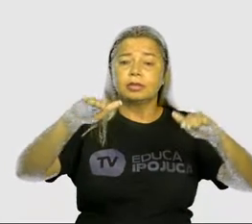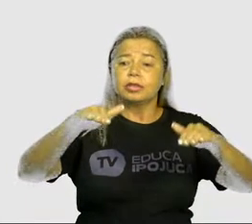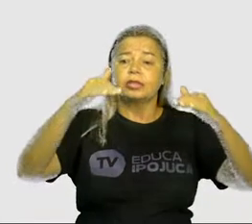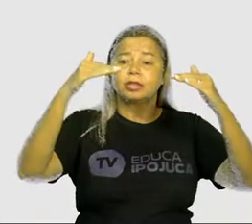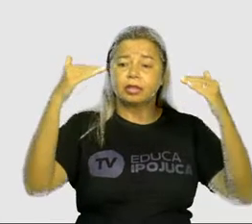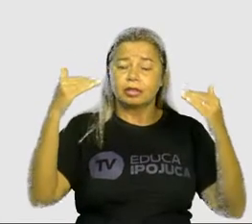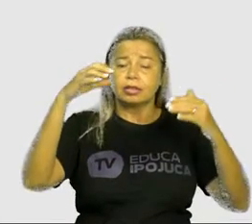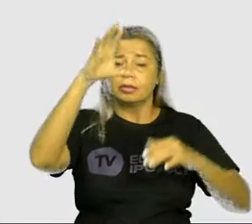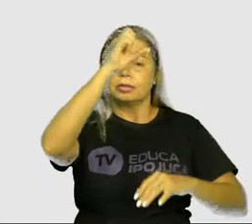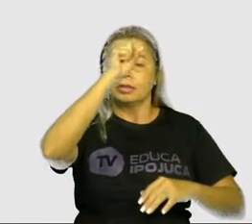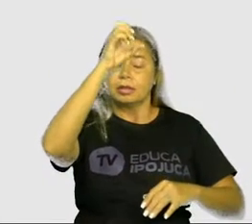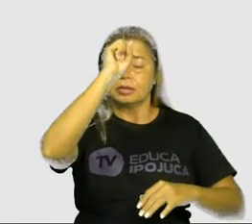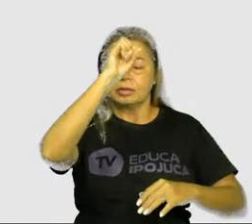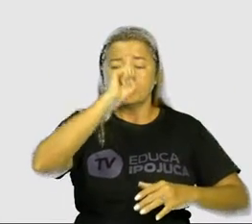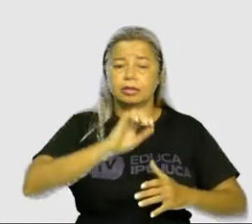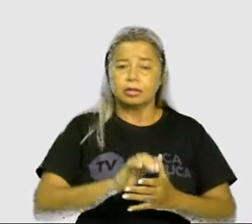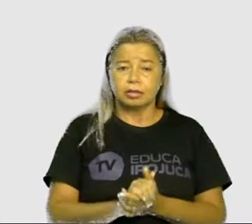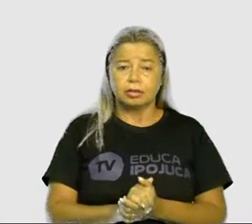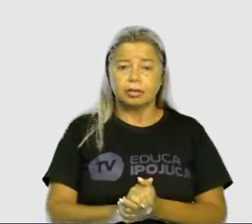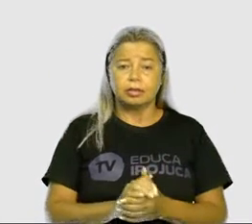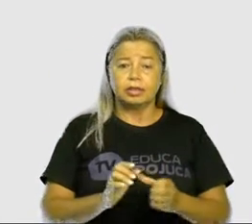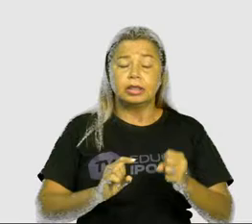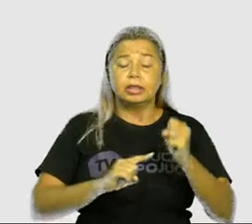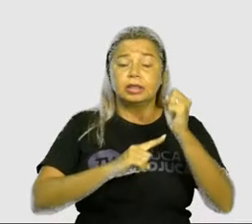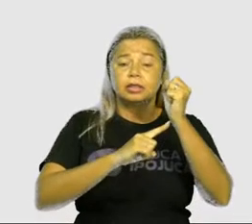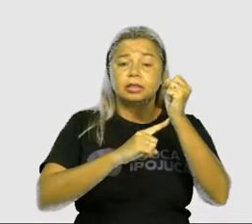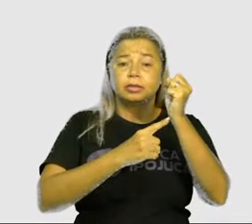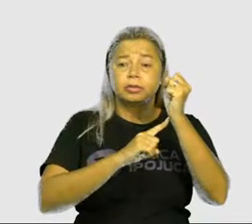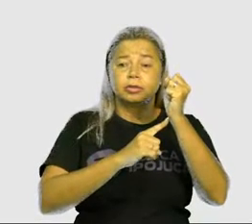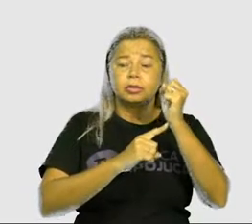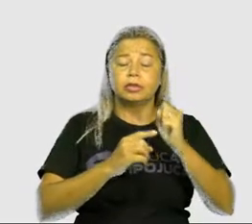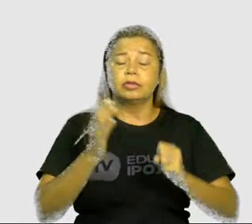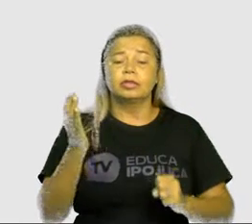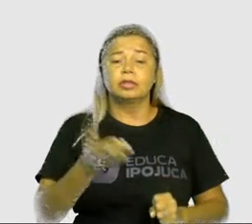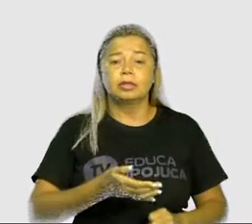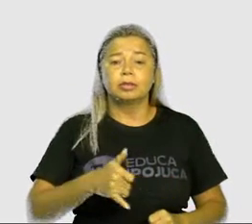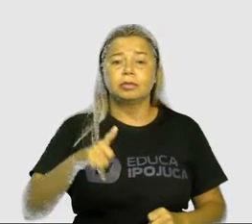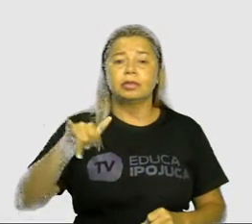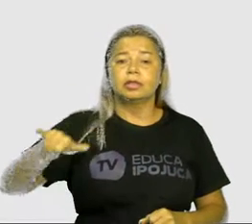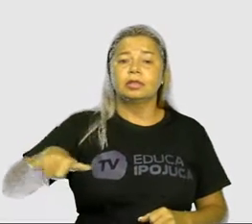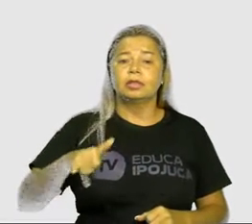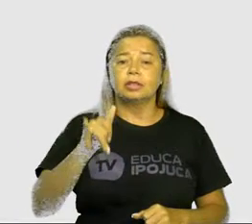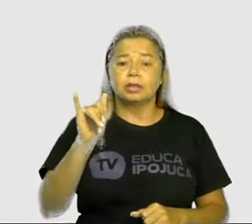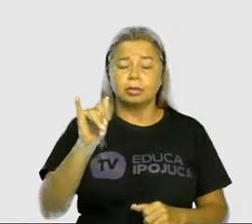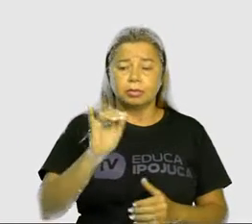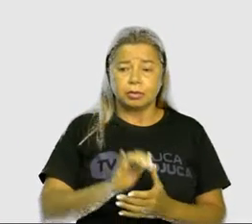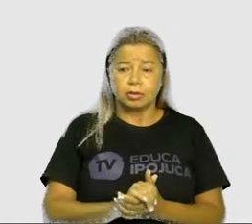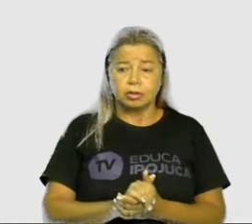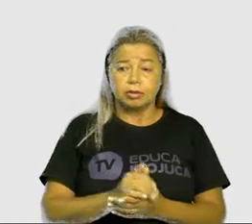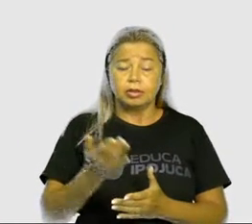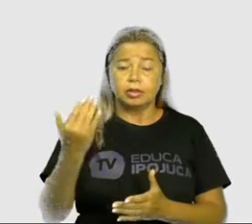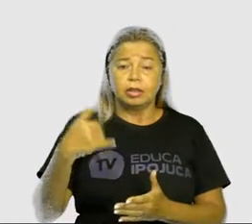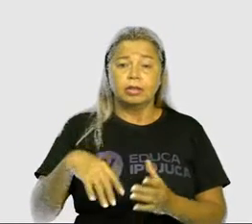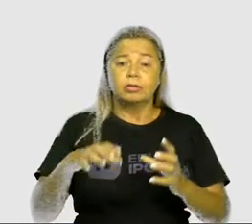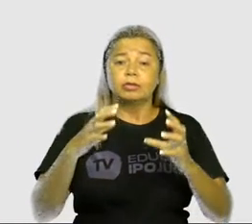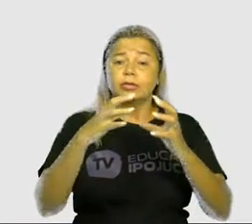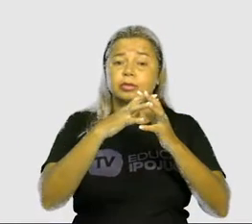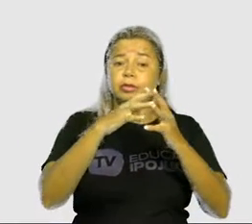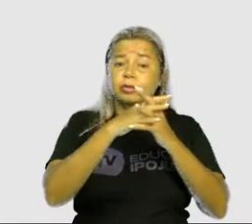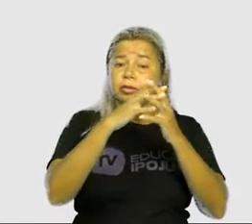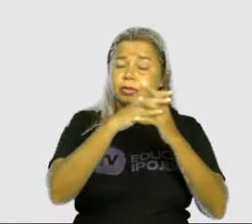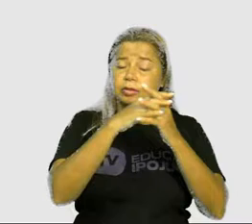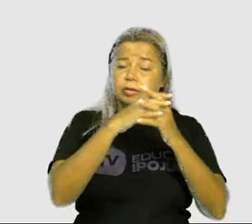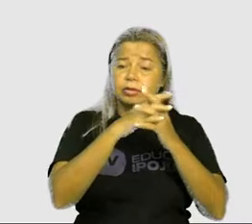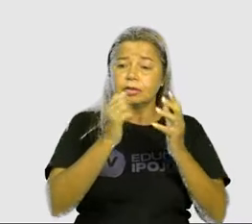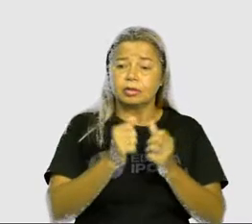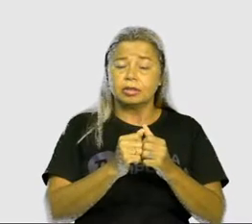Alguns substantivos, eles terminam em Y precedidos de consoante. O que é que eu faço